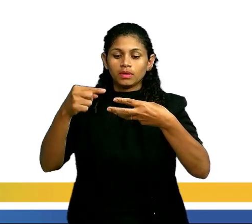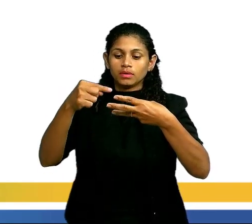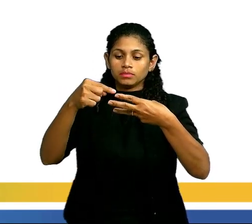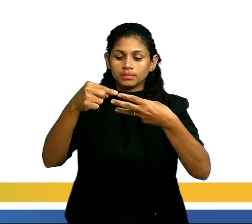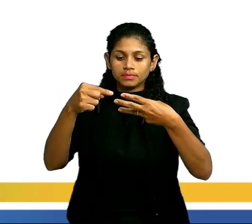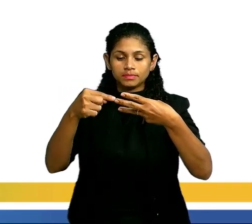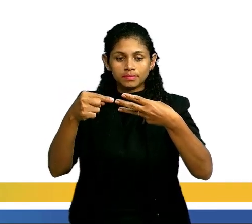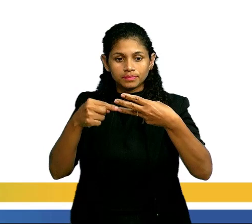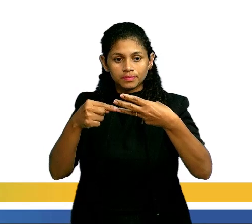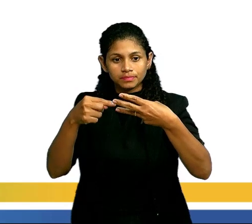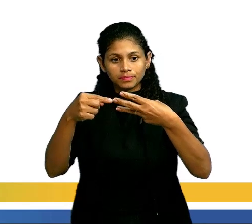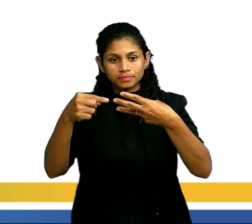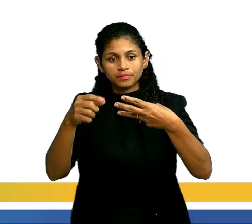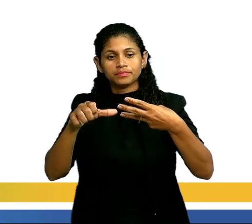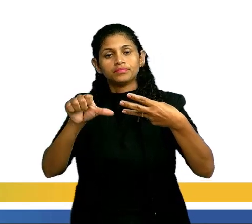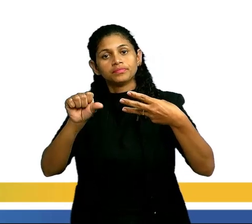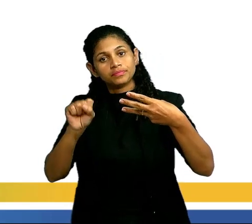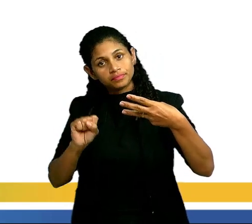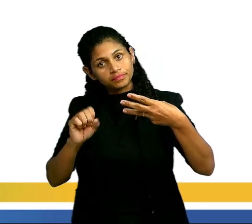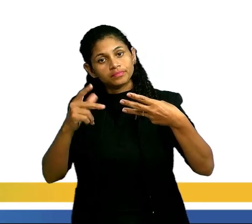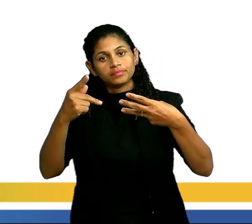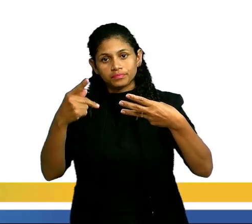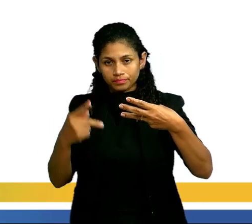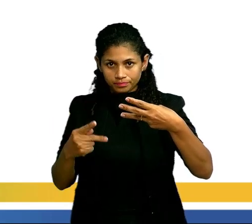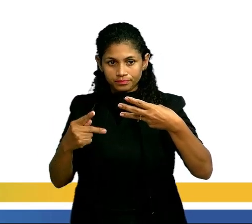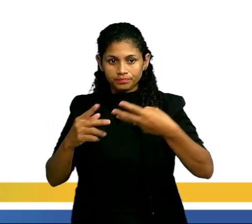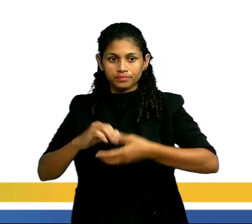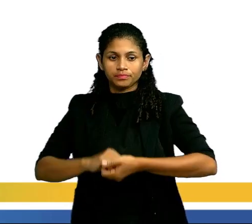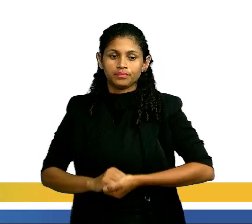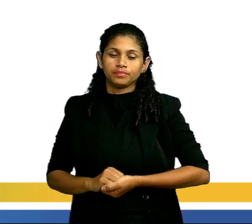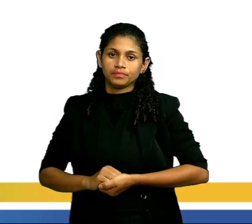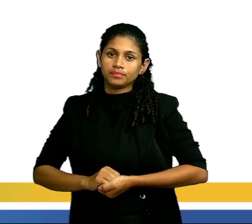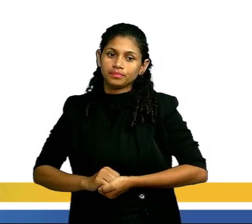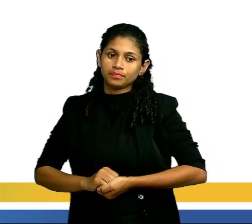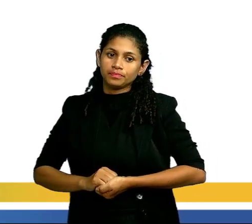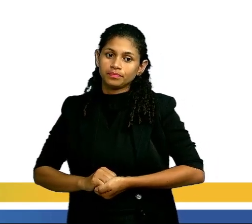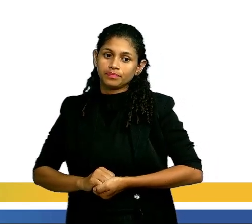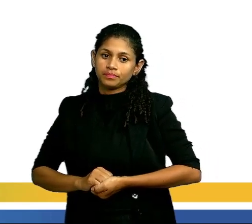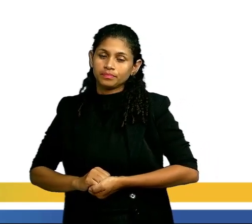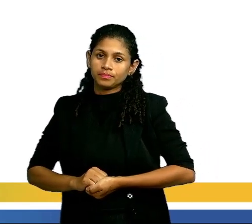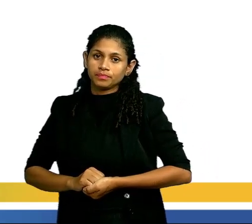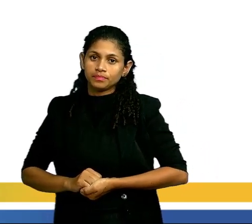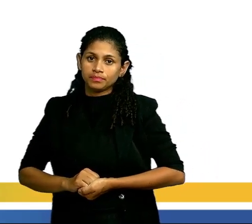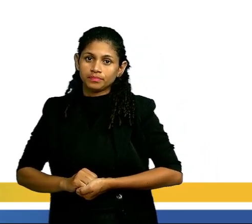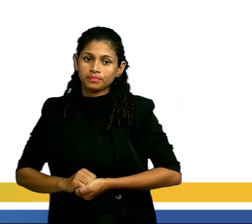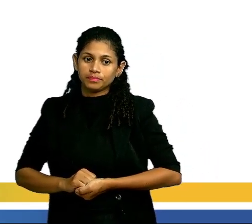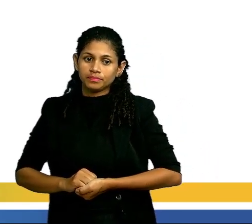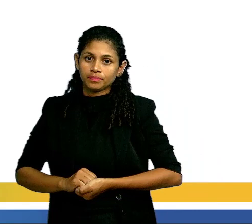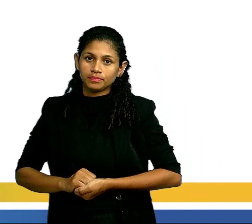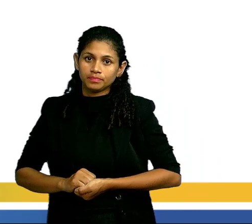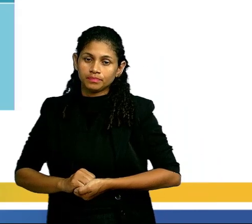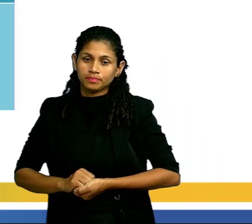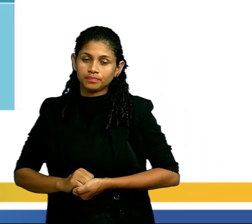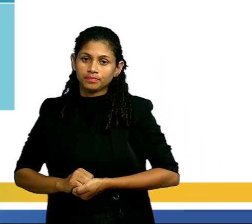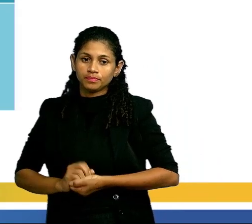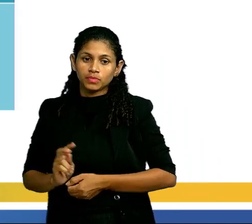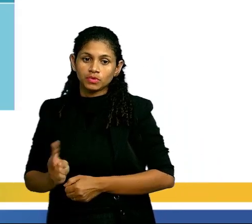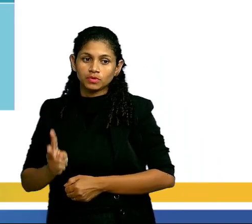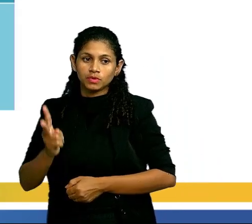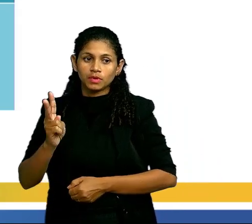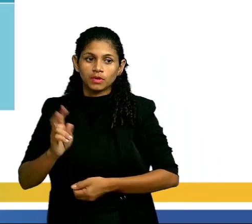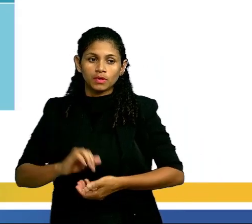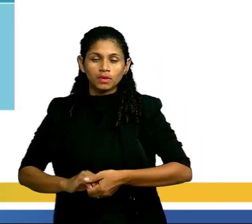ligação tripla ou duas duplas conjugadas, ele será um carbono do tipo linear, do tipo sp. Vamos seguir